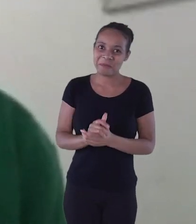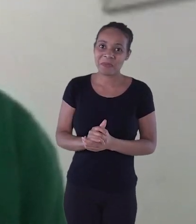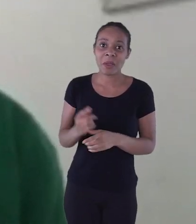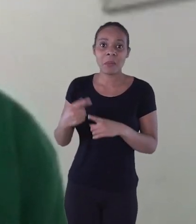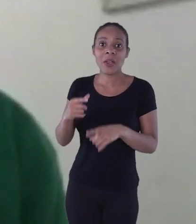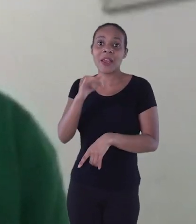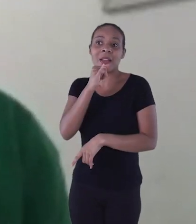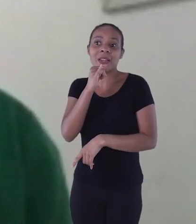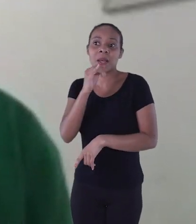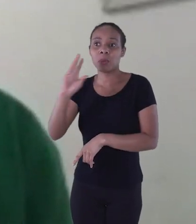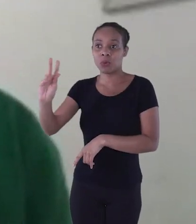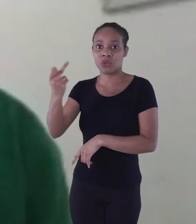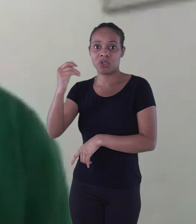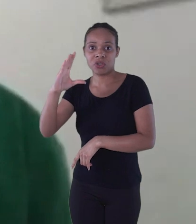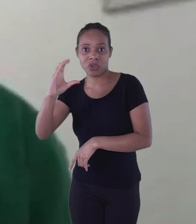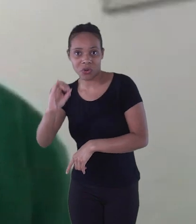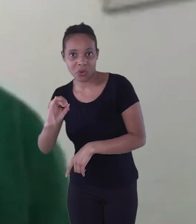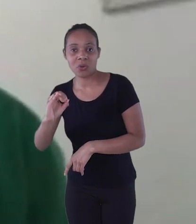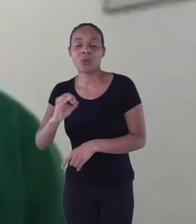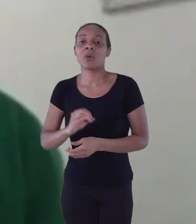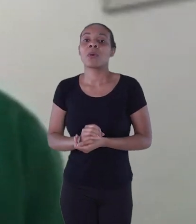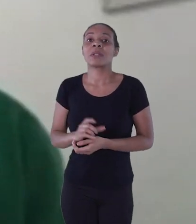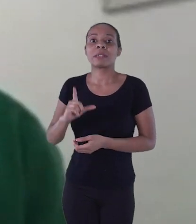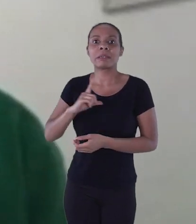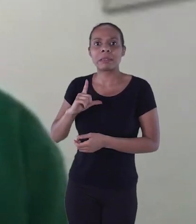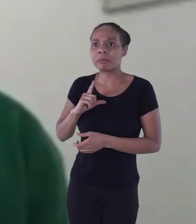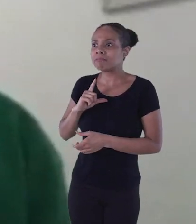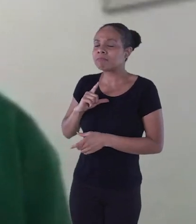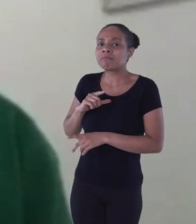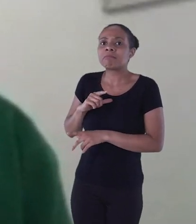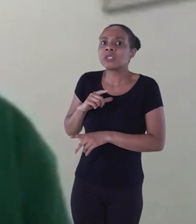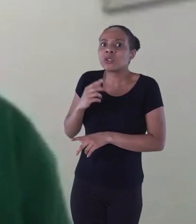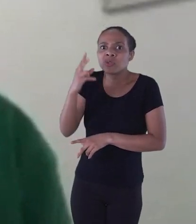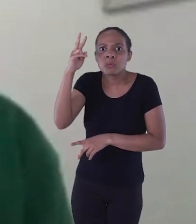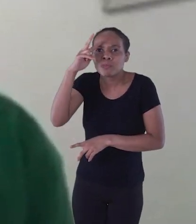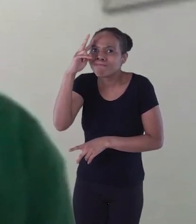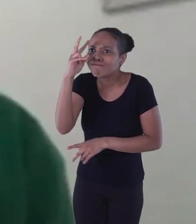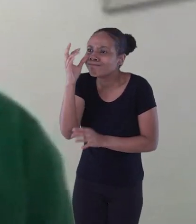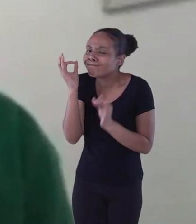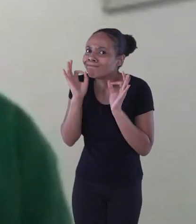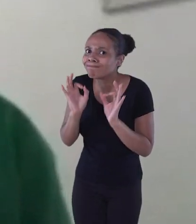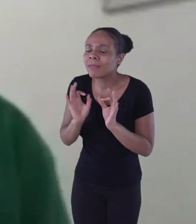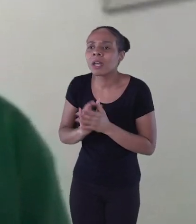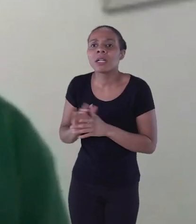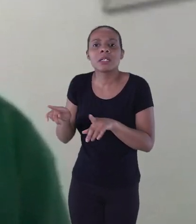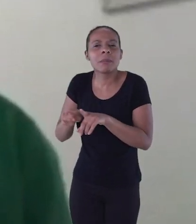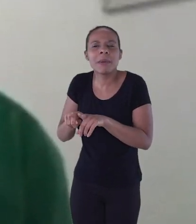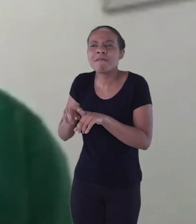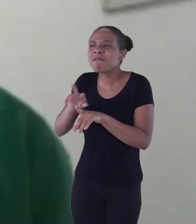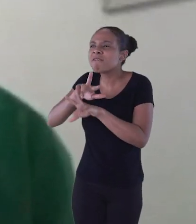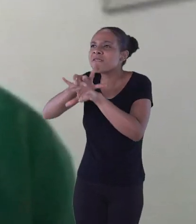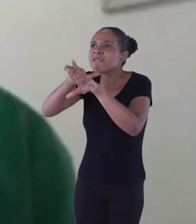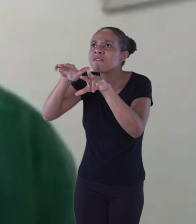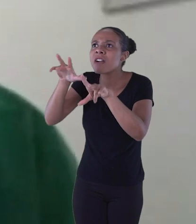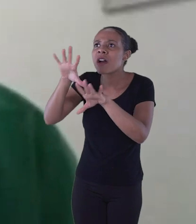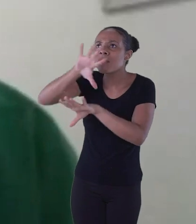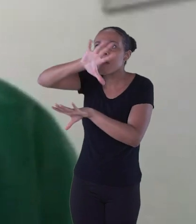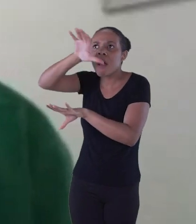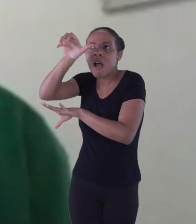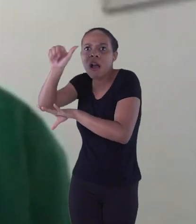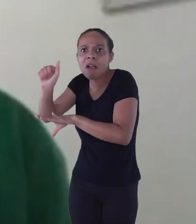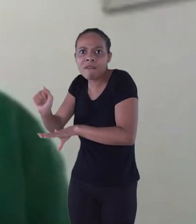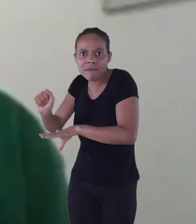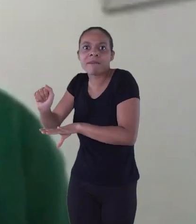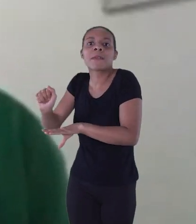Chico Rei, quer dizer, tem histórias... E tem vários Chico Reis, vários africanos, nobreza que chegaram aqui, africanos